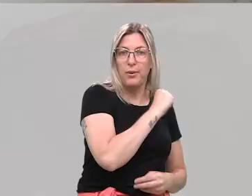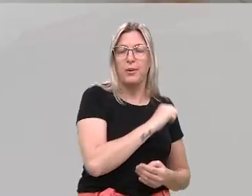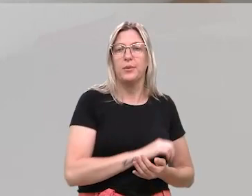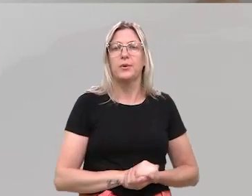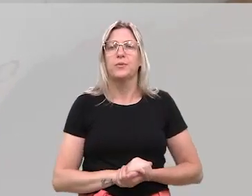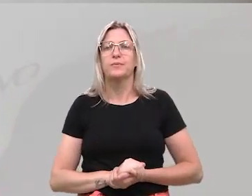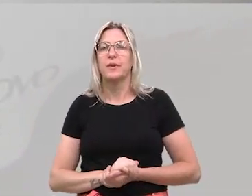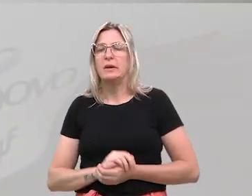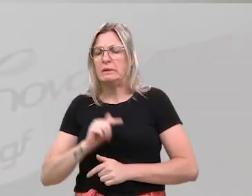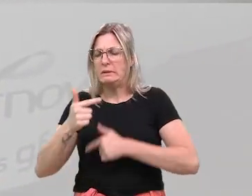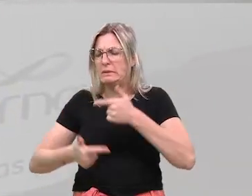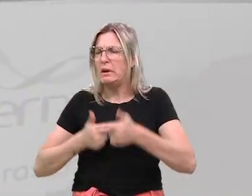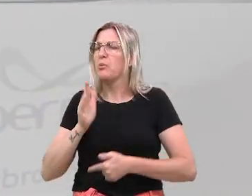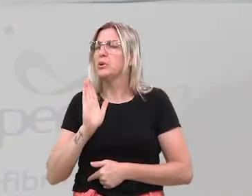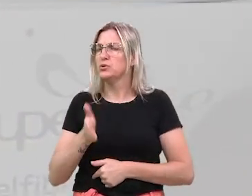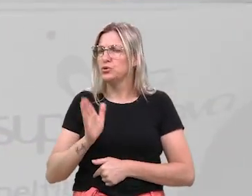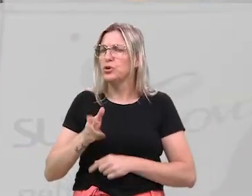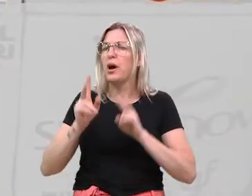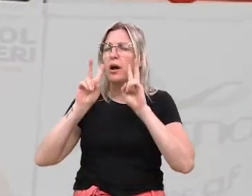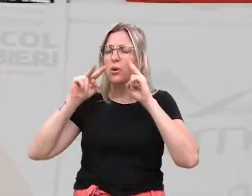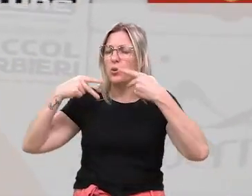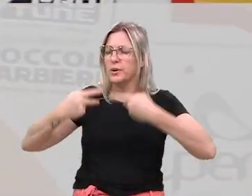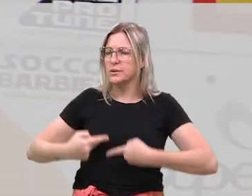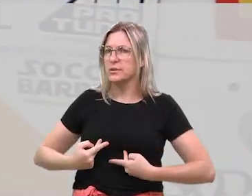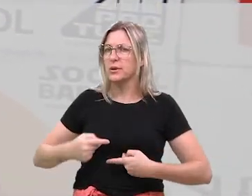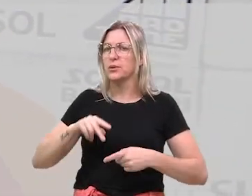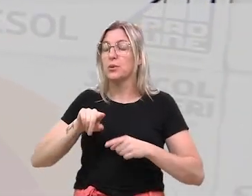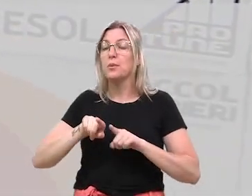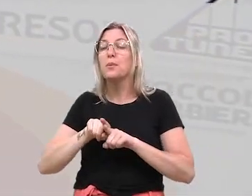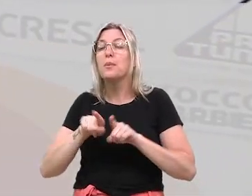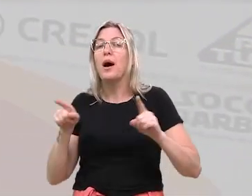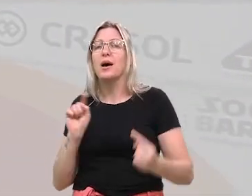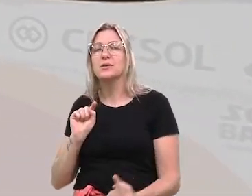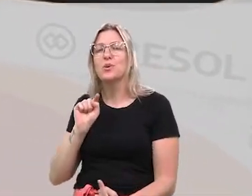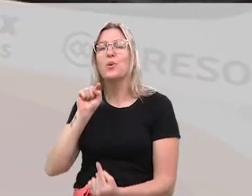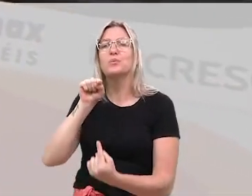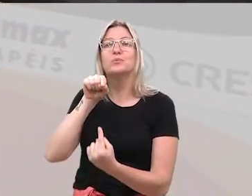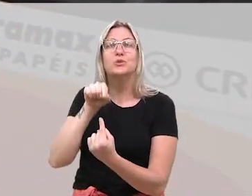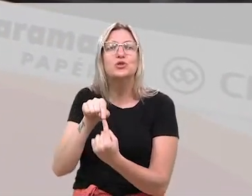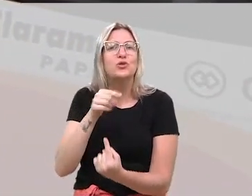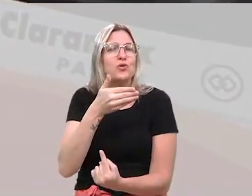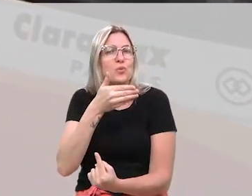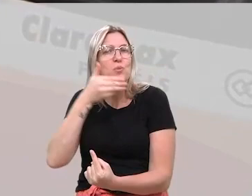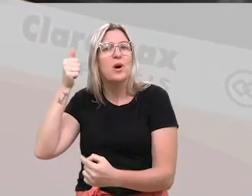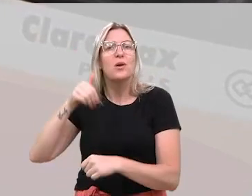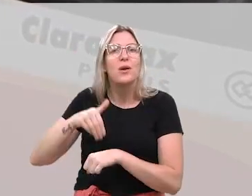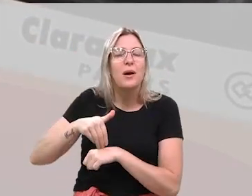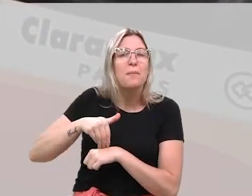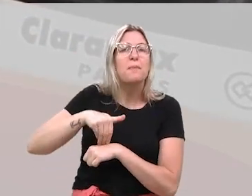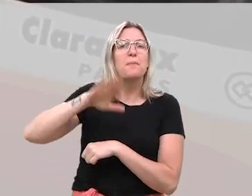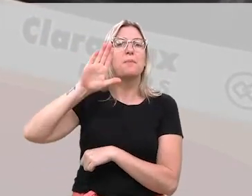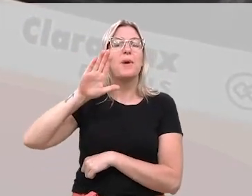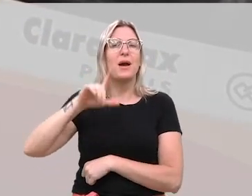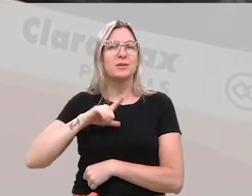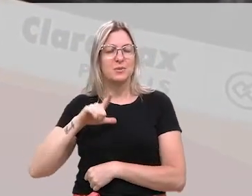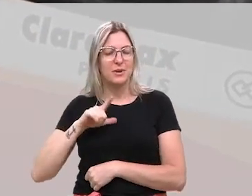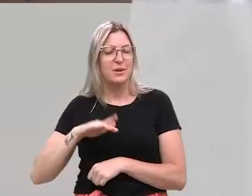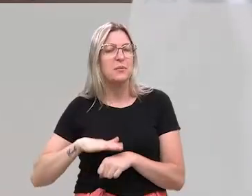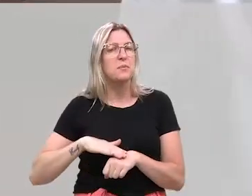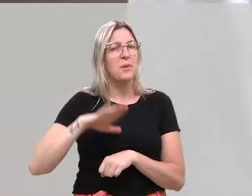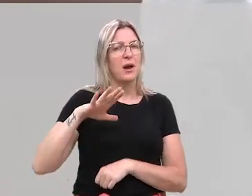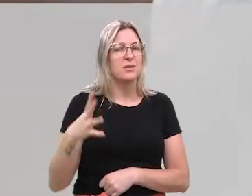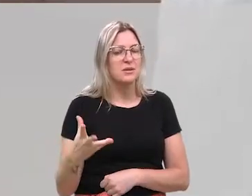diminua. Apesar do trabalho já ser reconhecido, aqui no Instituto Federal a meta é melhorar cada dia com um único